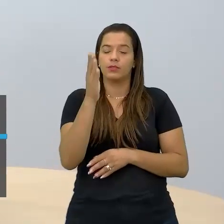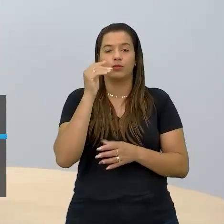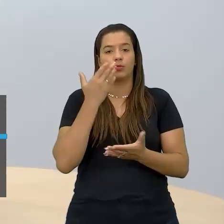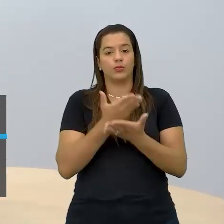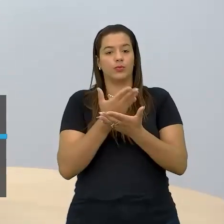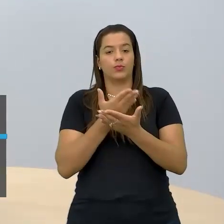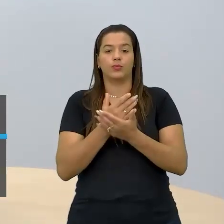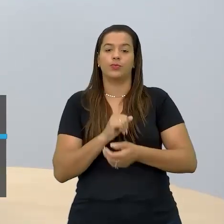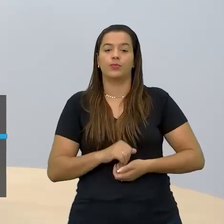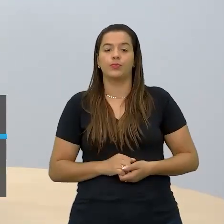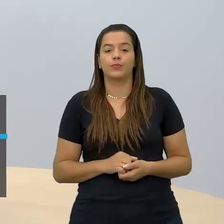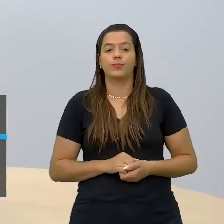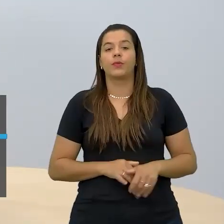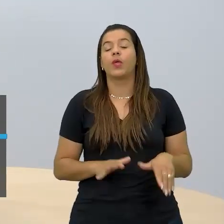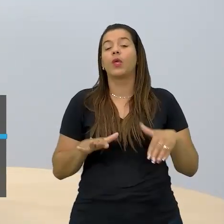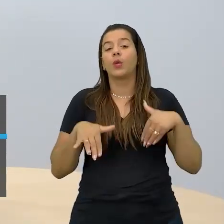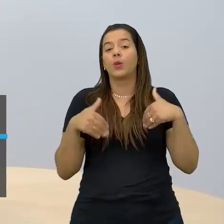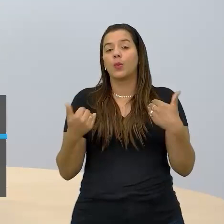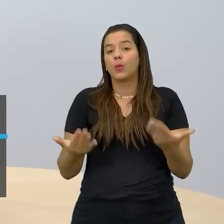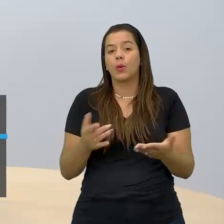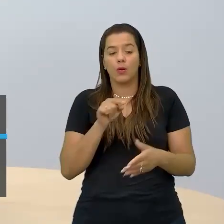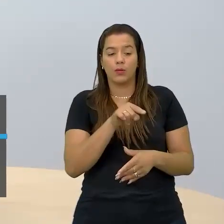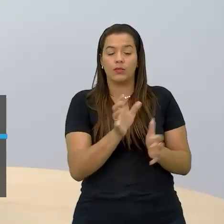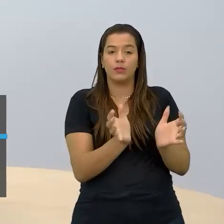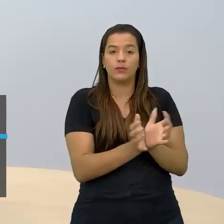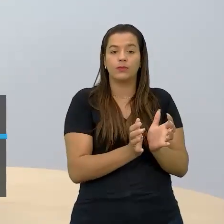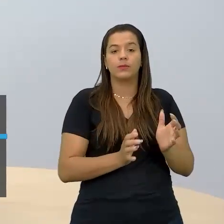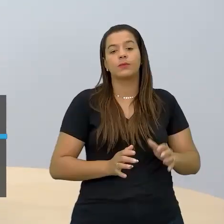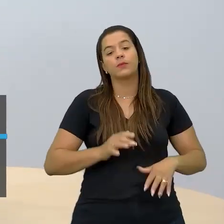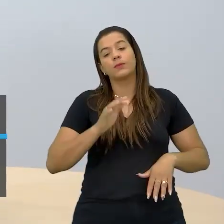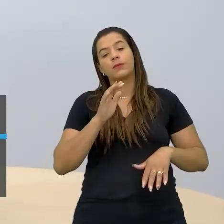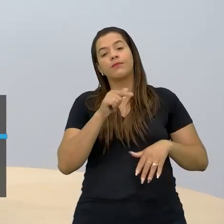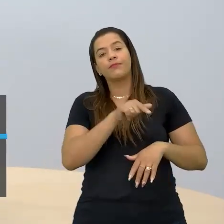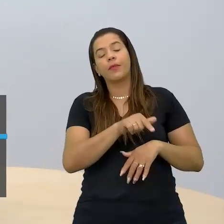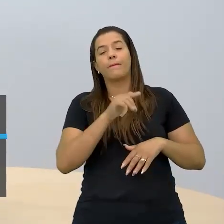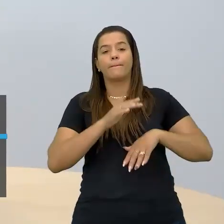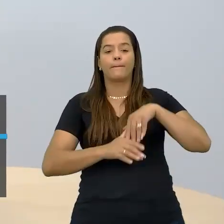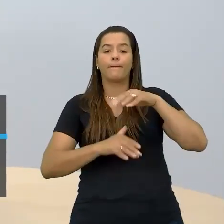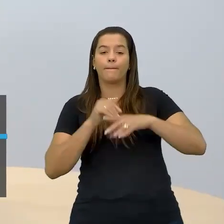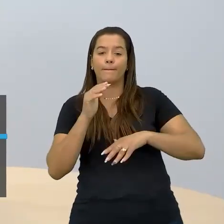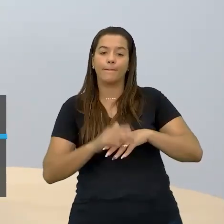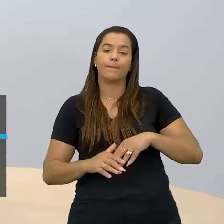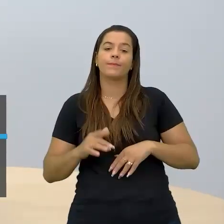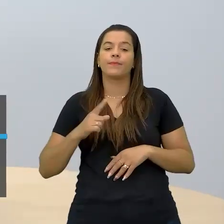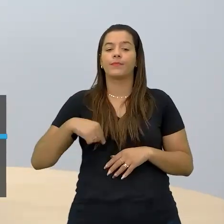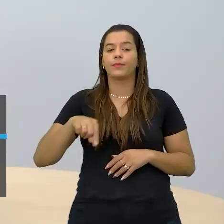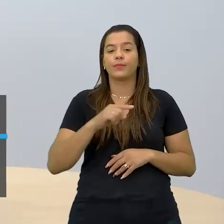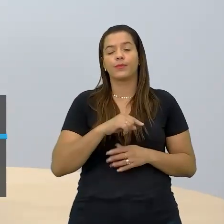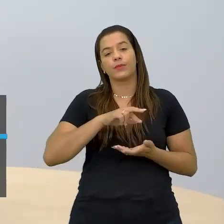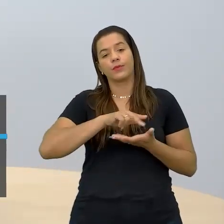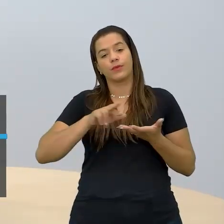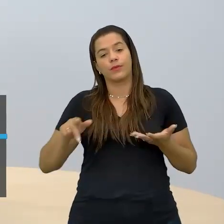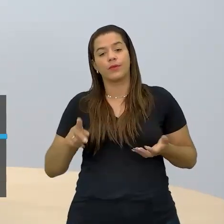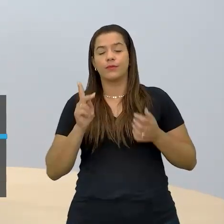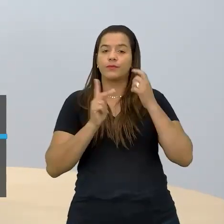E quais são as habilidades desse curador educacional? Comunicação multimodal, ou seja, o professor ele tem que